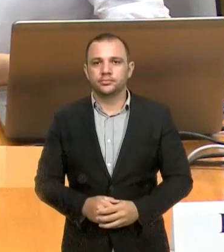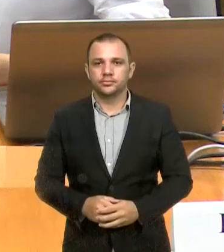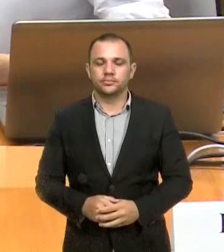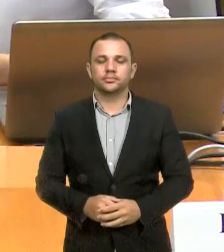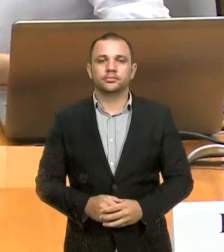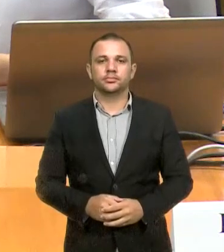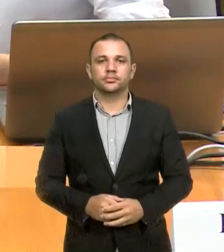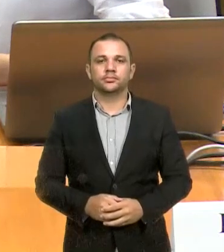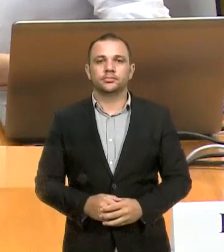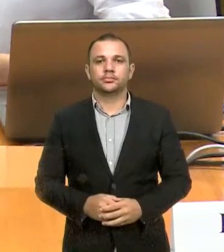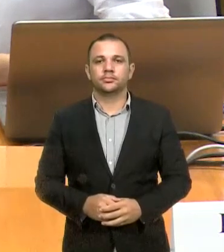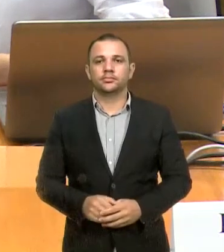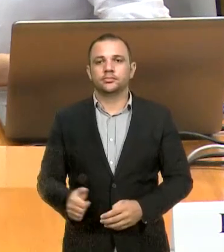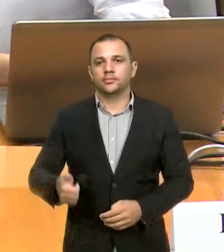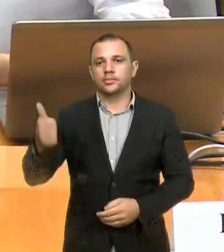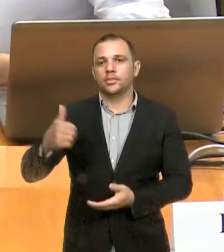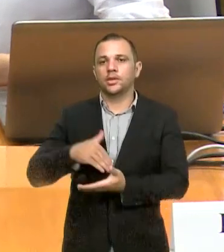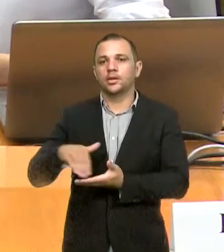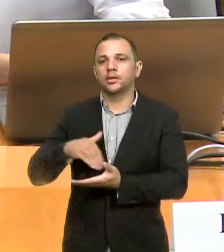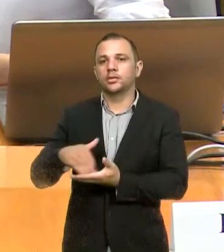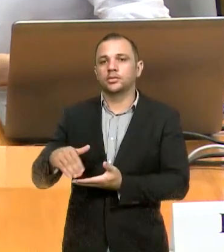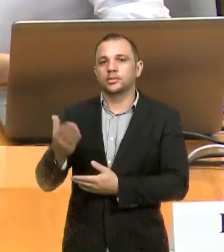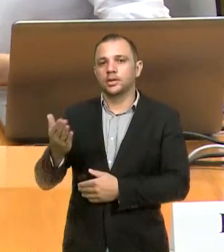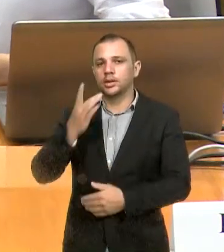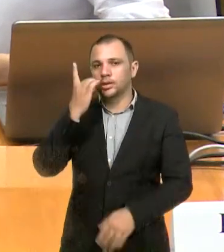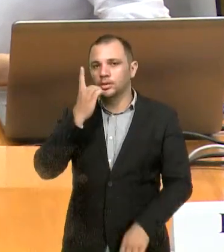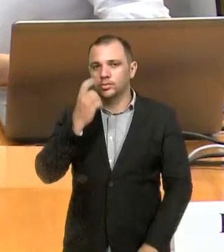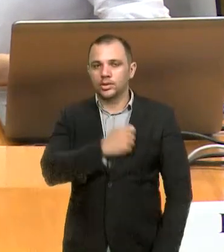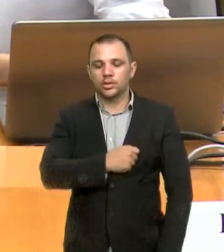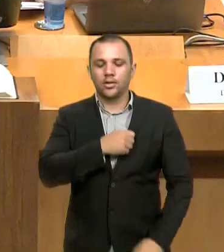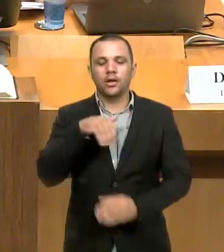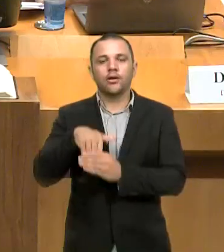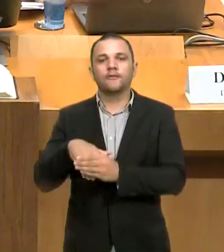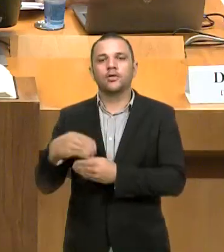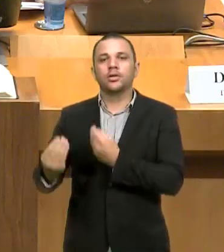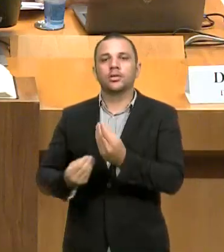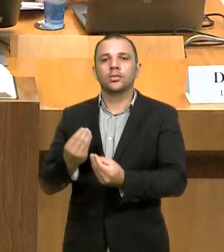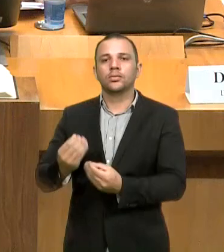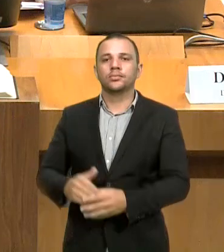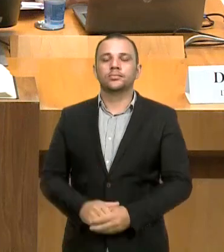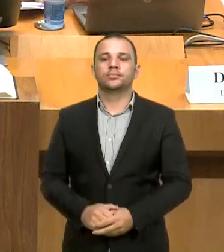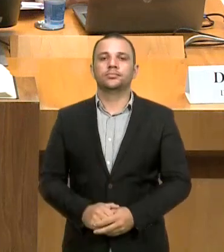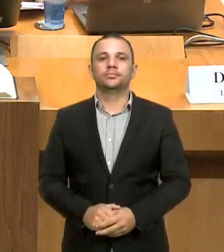vota o nosso primeiro secretário, deputado Antônio Pereira?